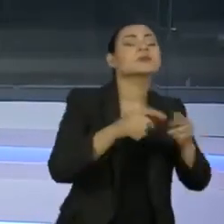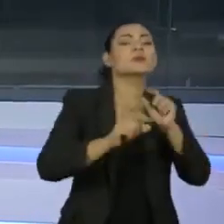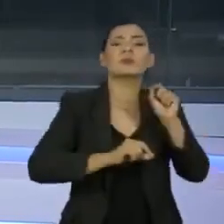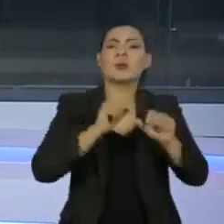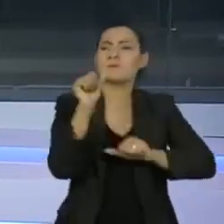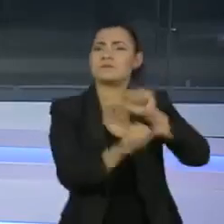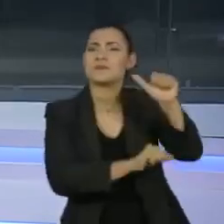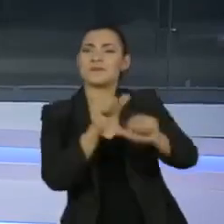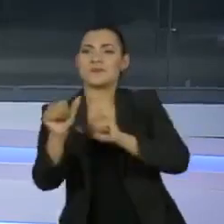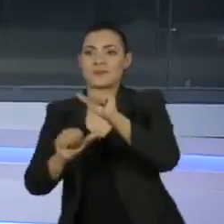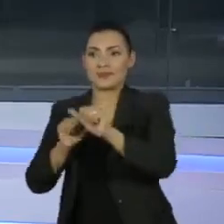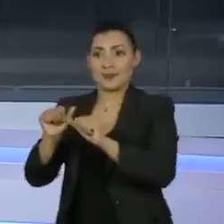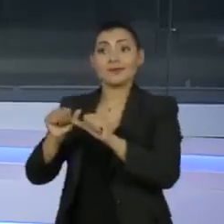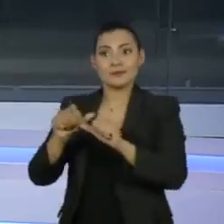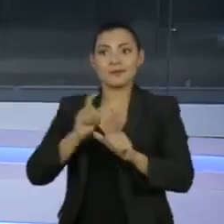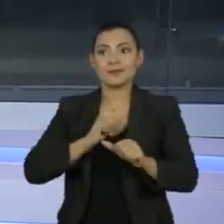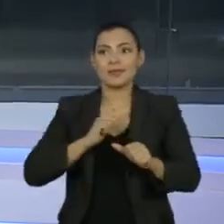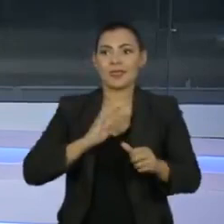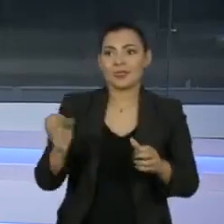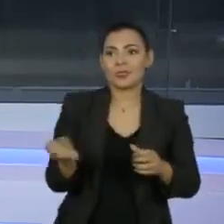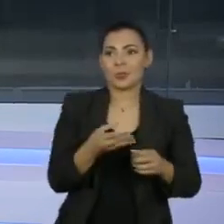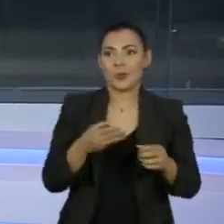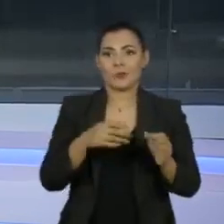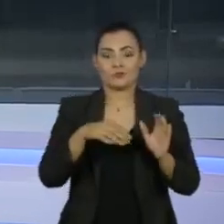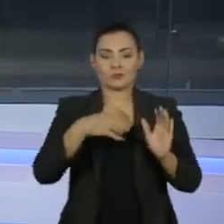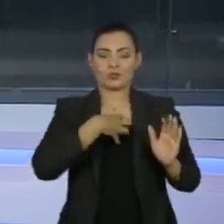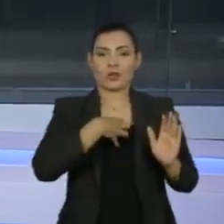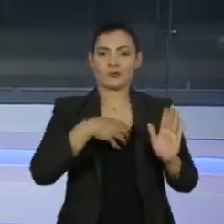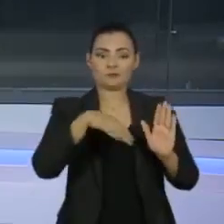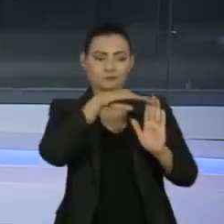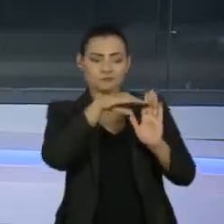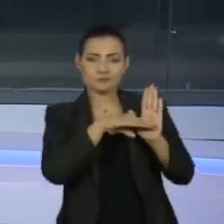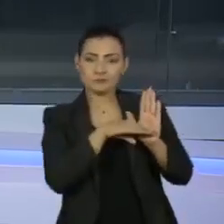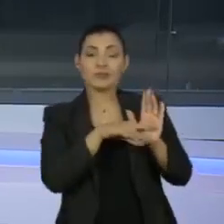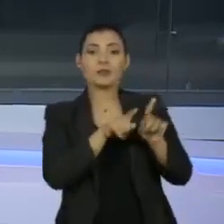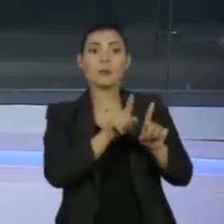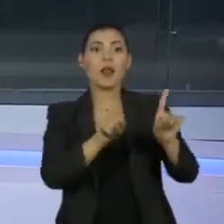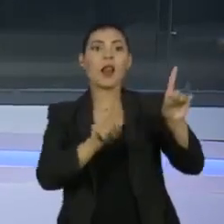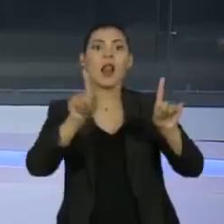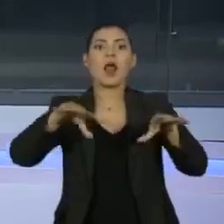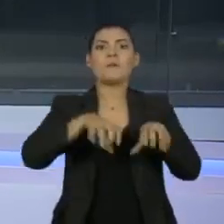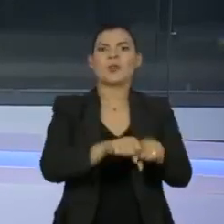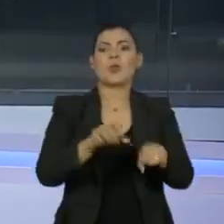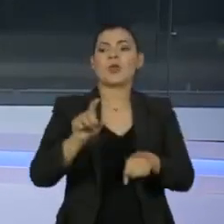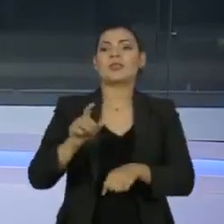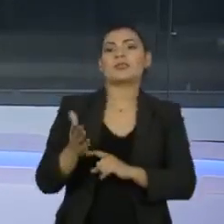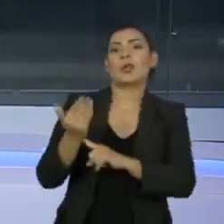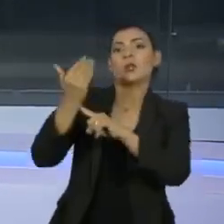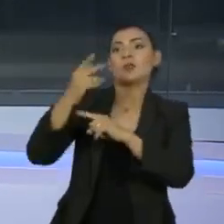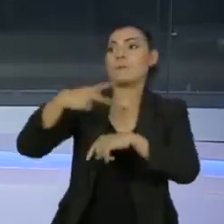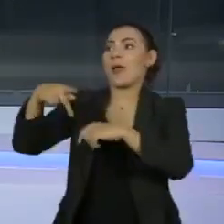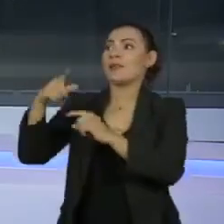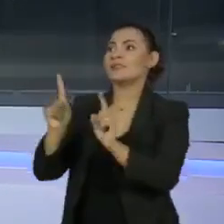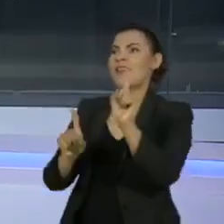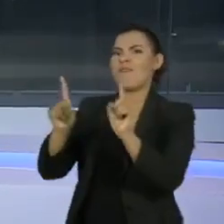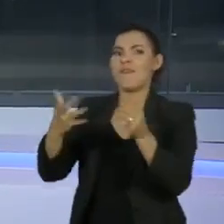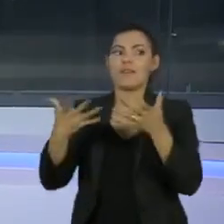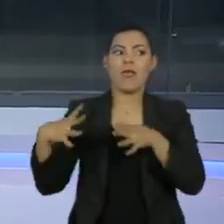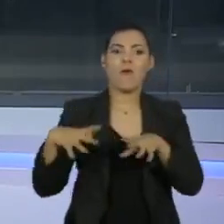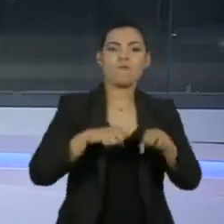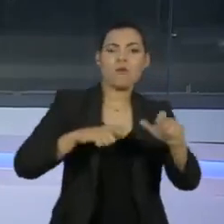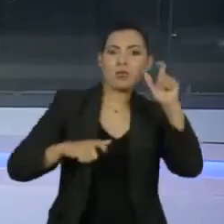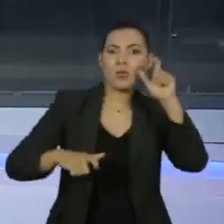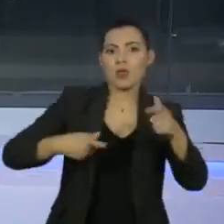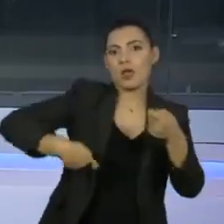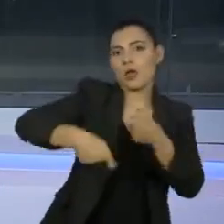de mudanças que passa pela implantação do novo padrão e a disputa pela liderança tecnológica entre países desperta